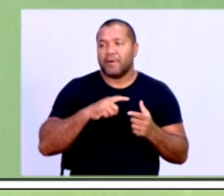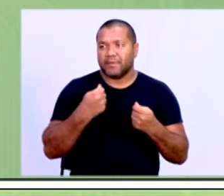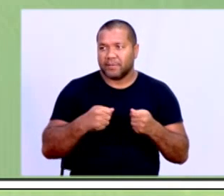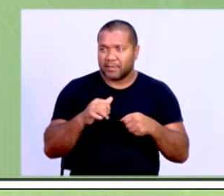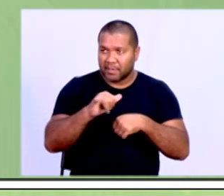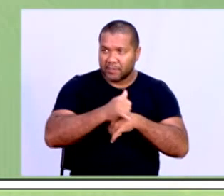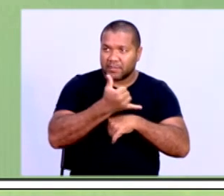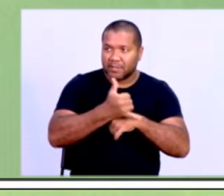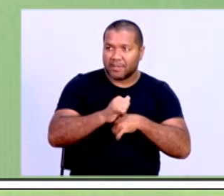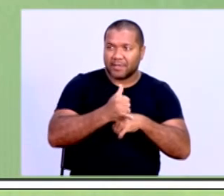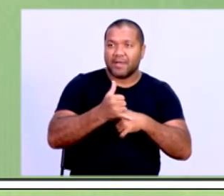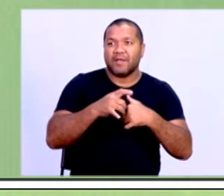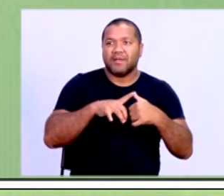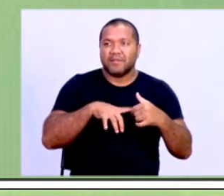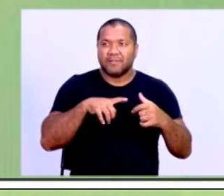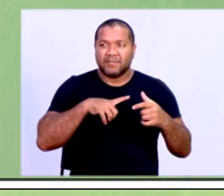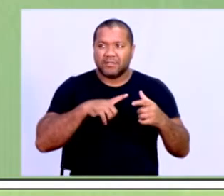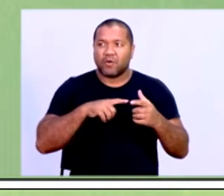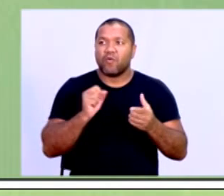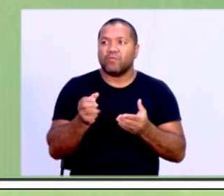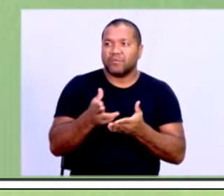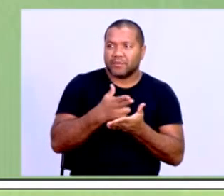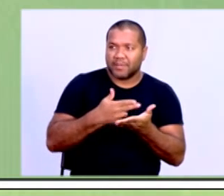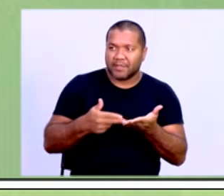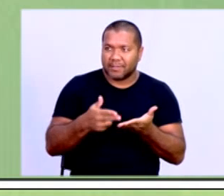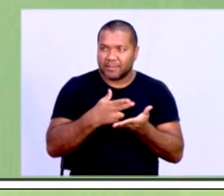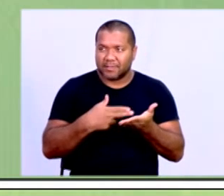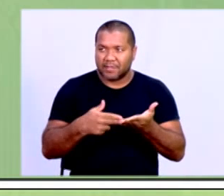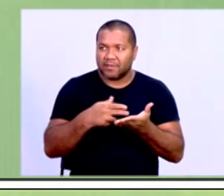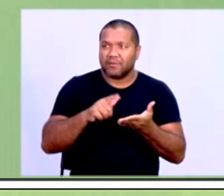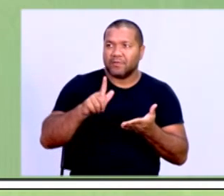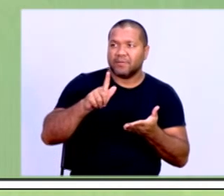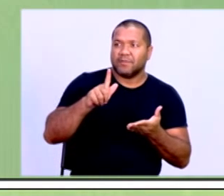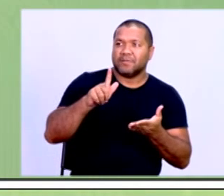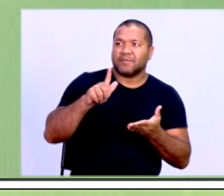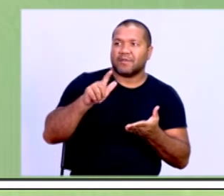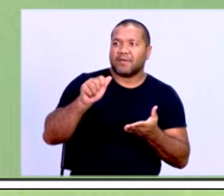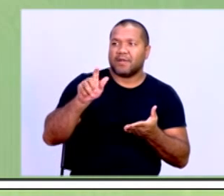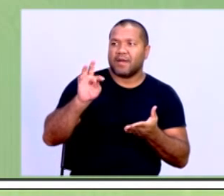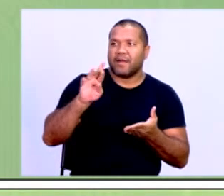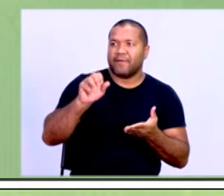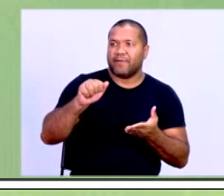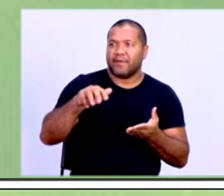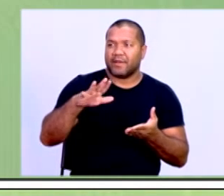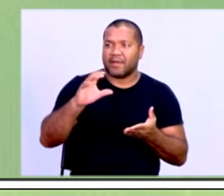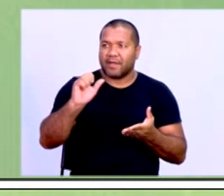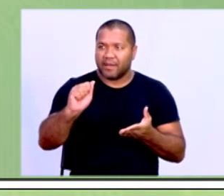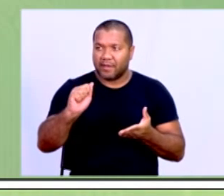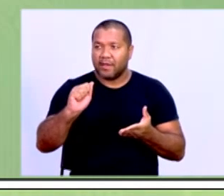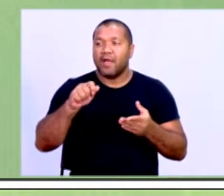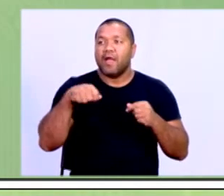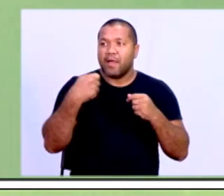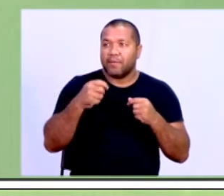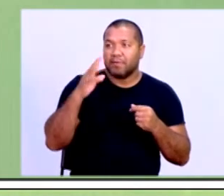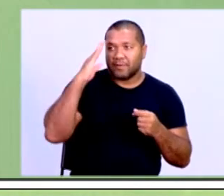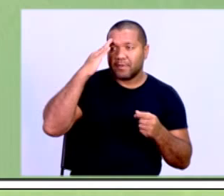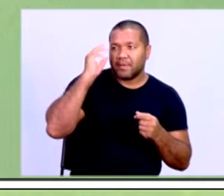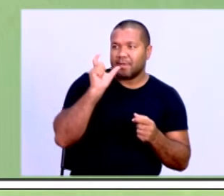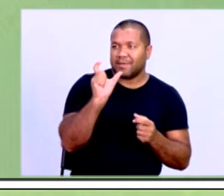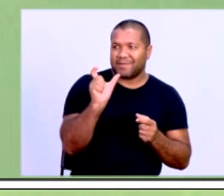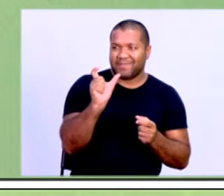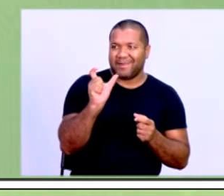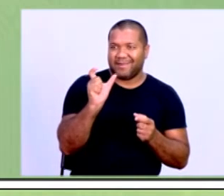técnicas gráficas. Cuidado com essas palavrinhas chaves que a gente utiliza, certo?